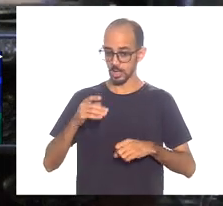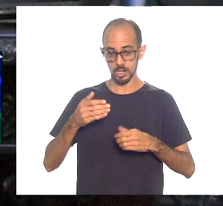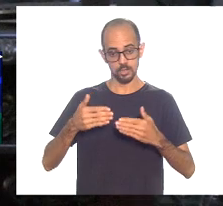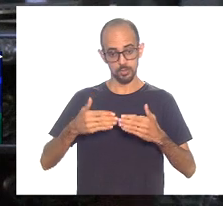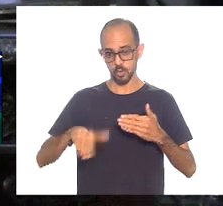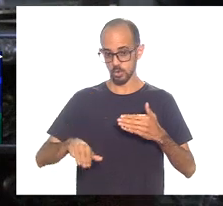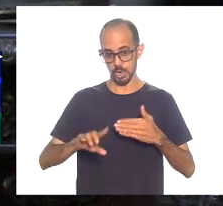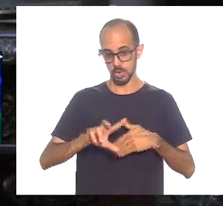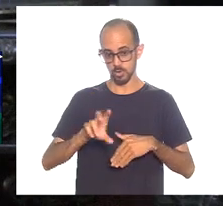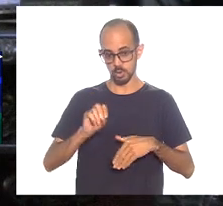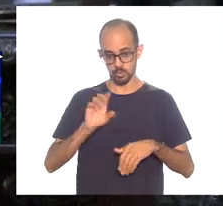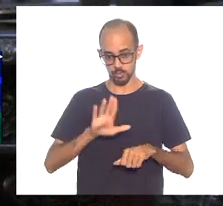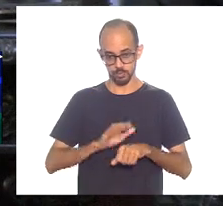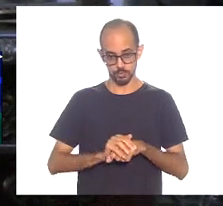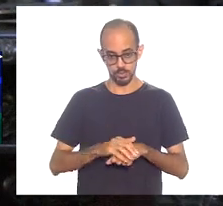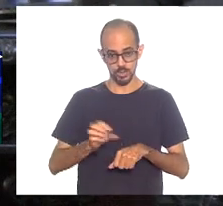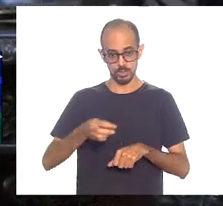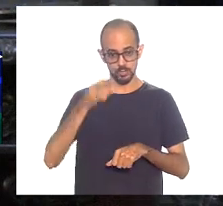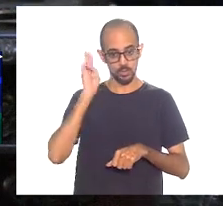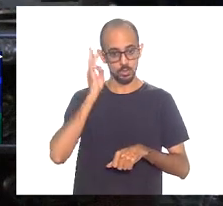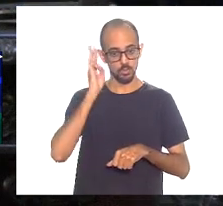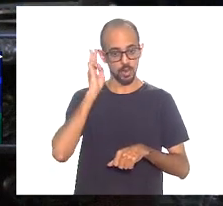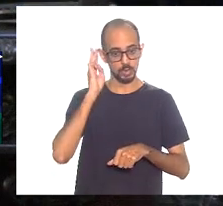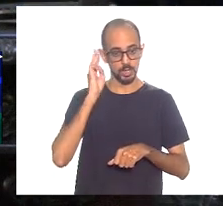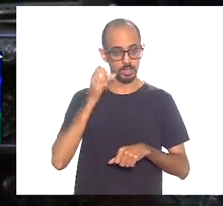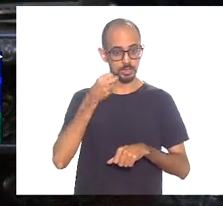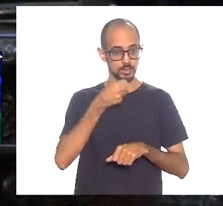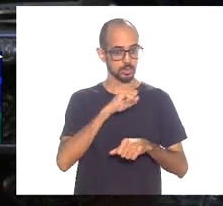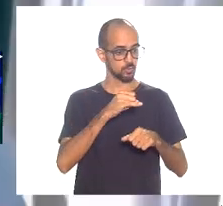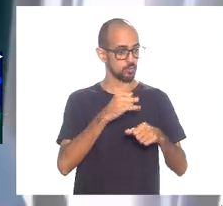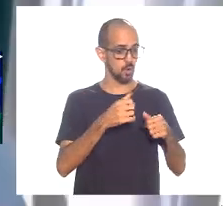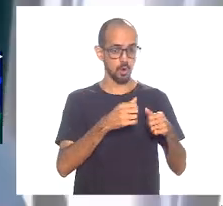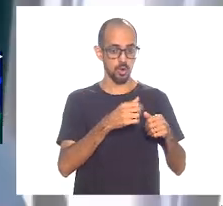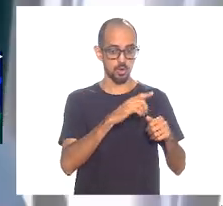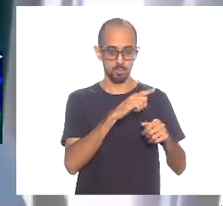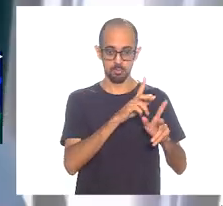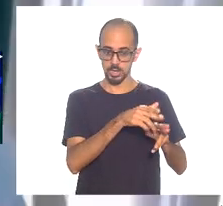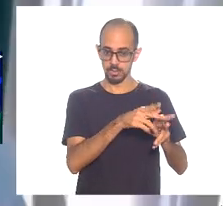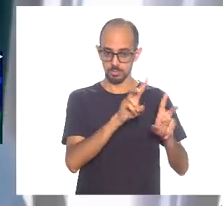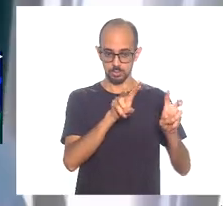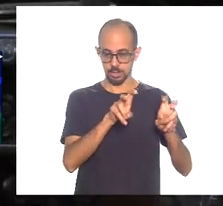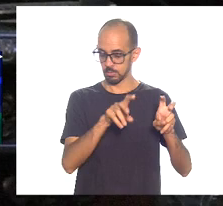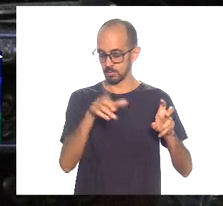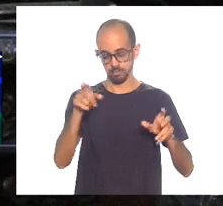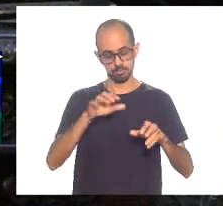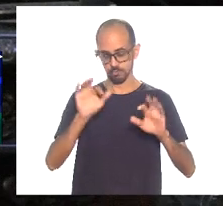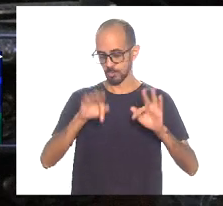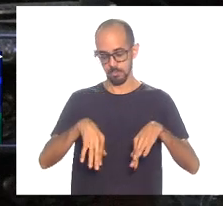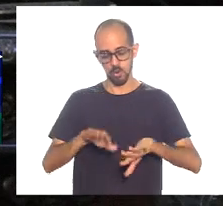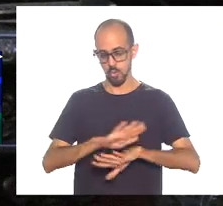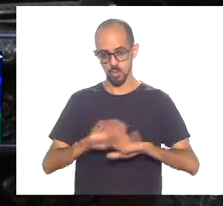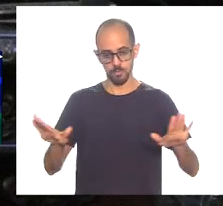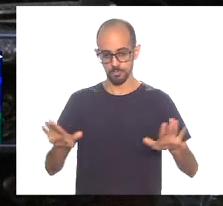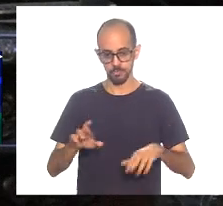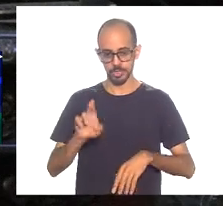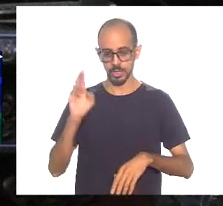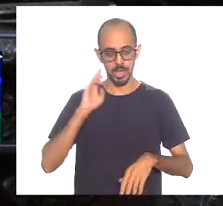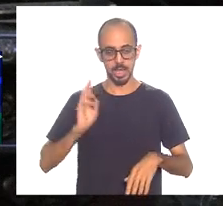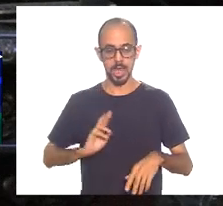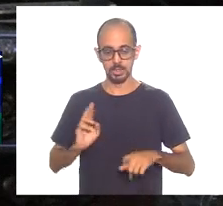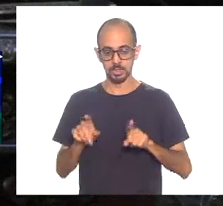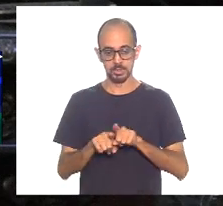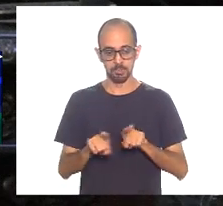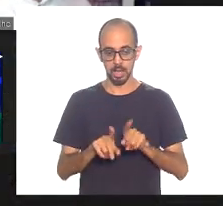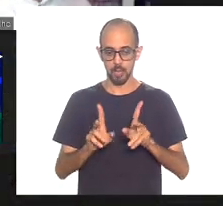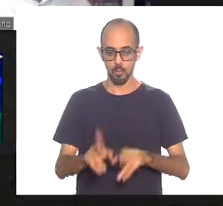Deputado waldex você sobre o tema tá prejudicado ok ok Deputado da Renata a mesma forma